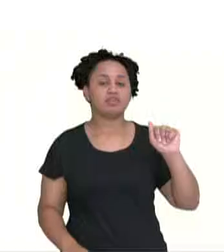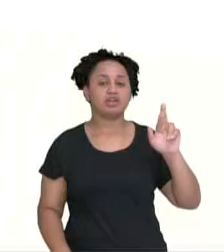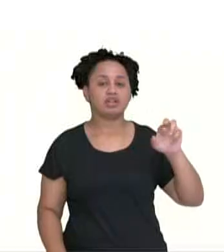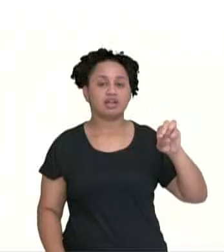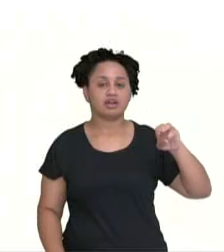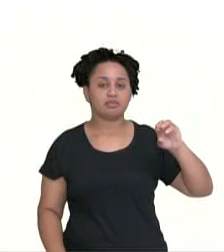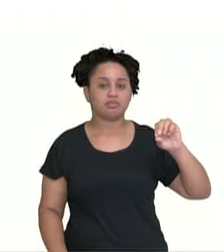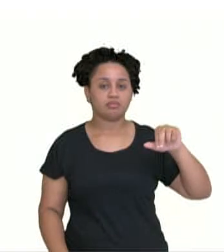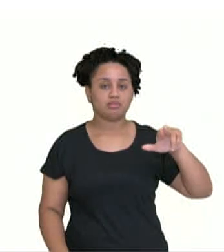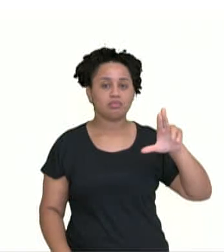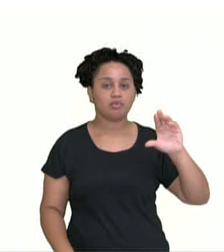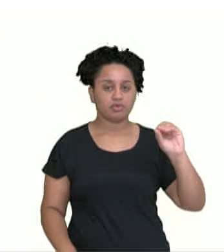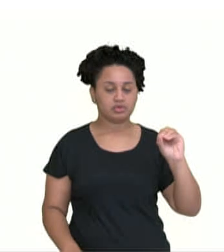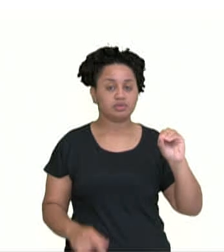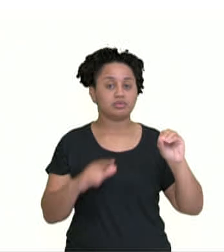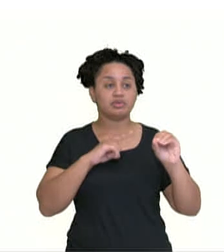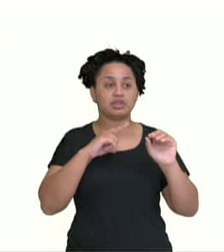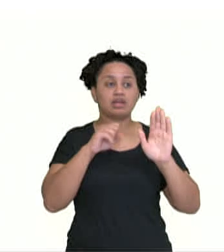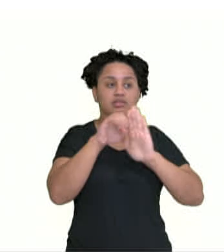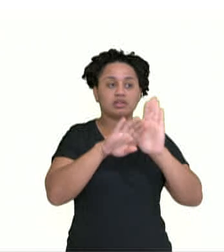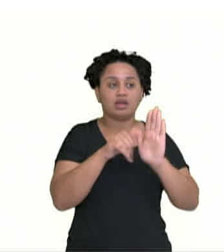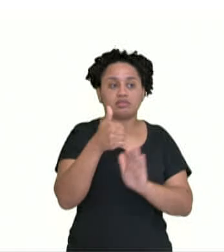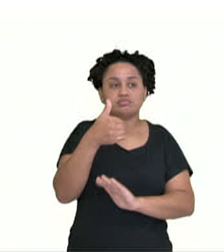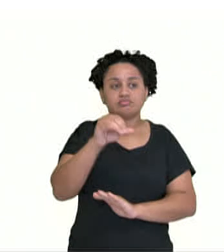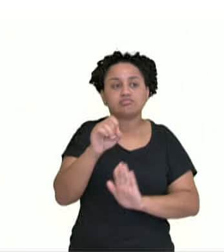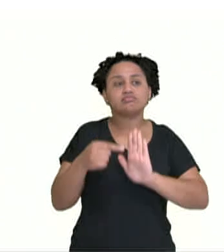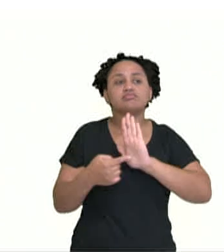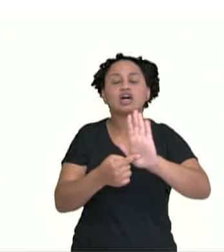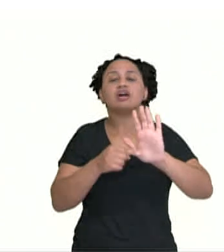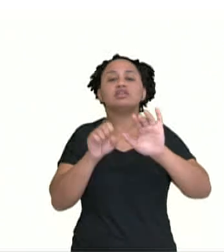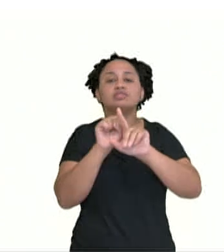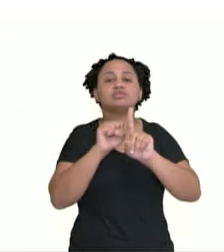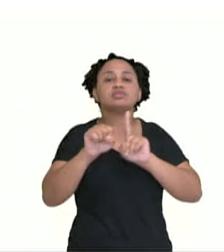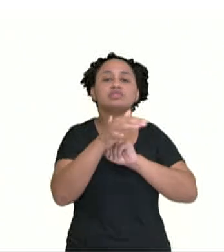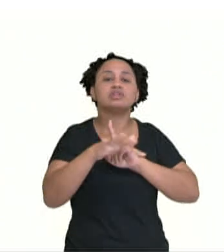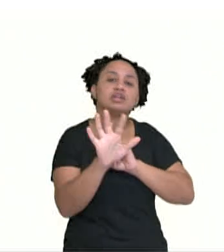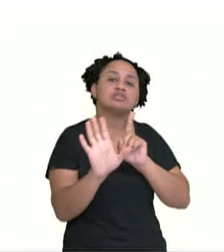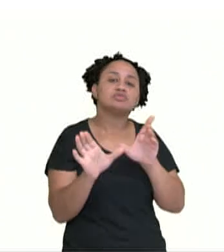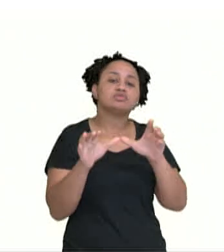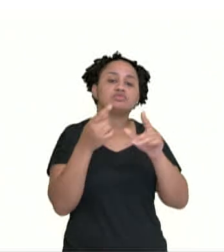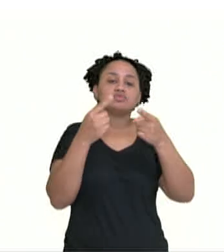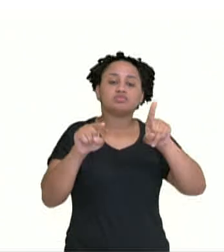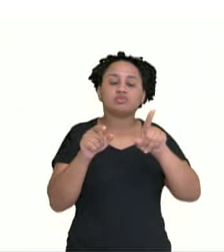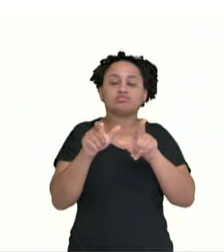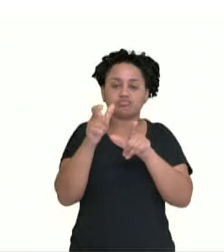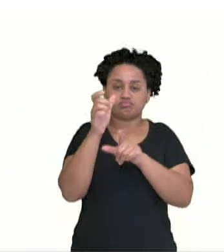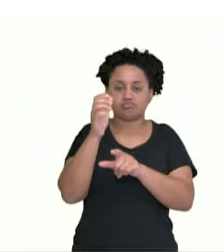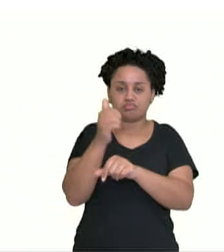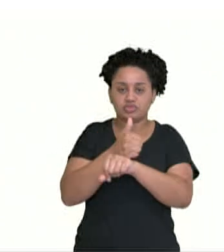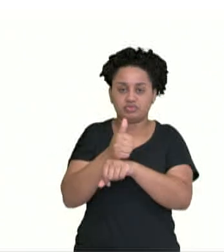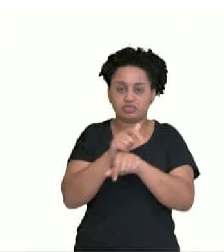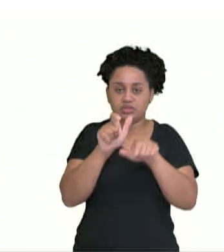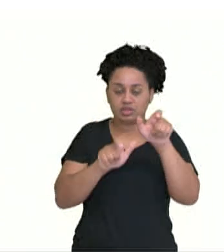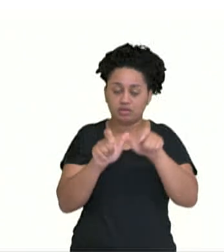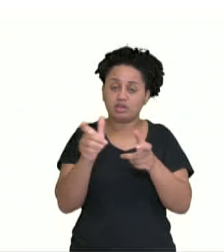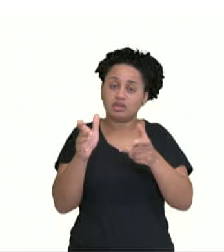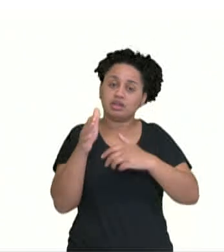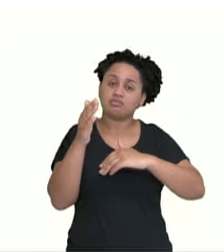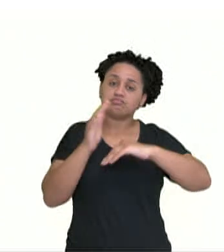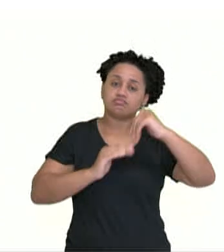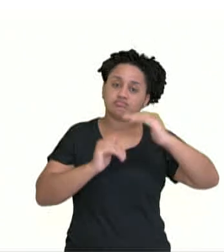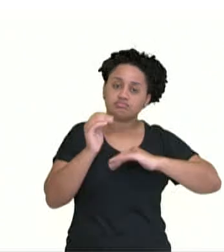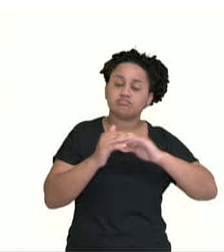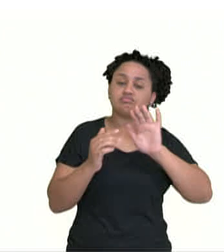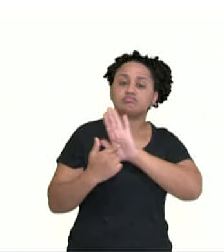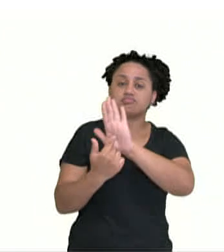no século XIX para se referir às sociedades de músicos unidos pelo desejo de praticar e apresentar sua